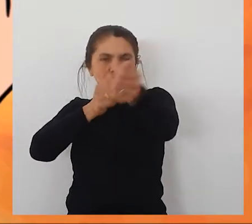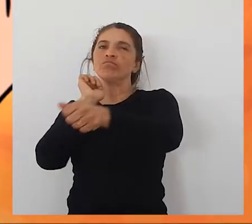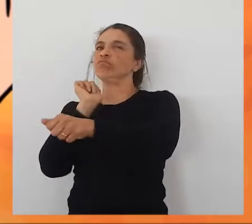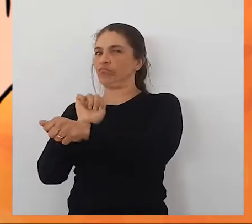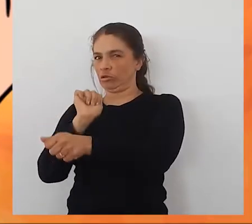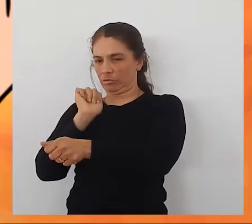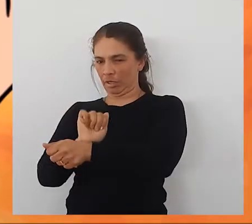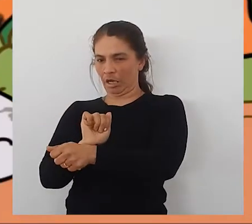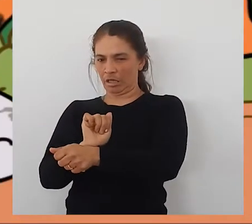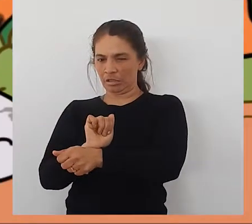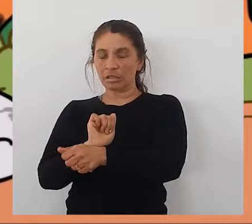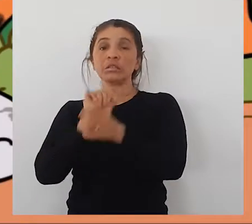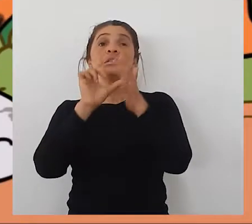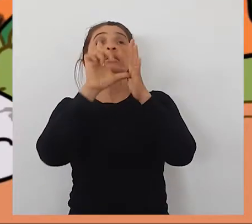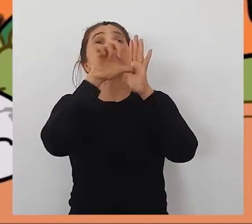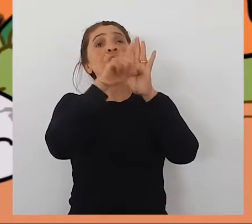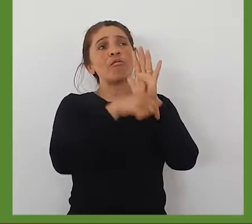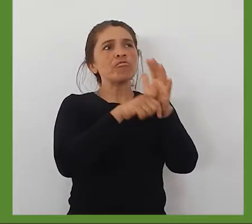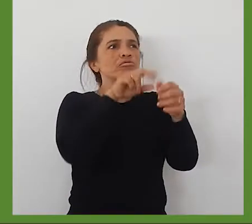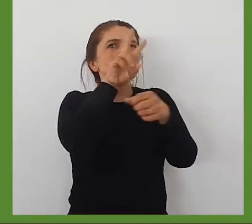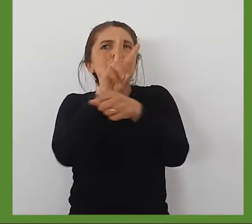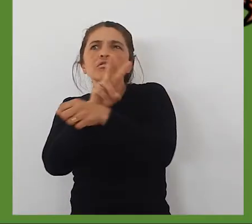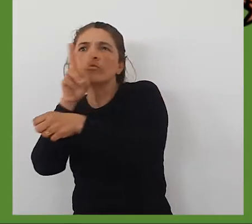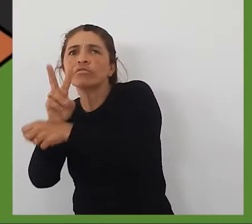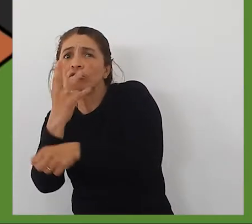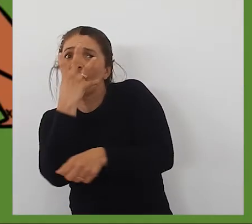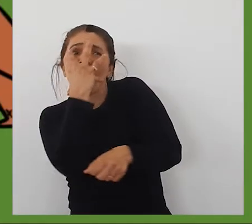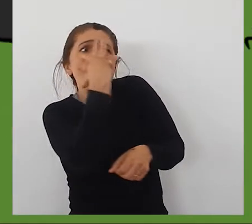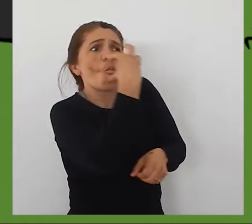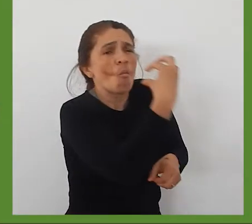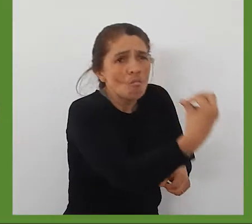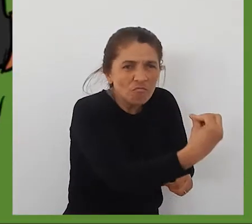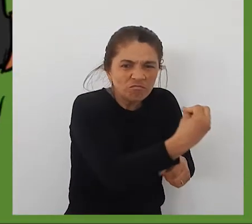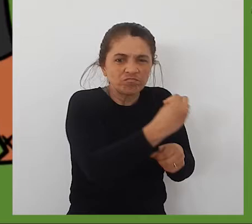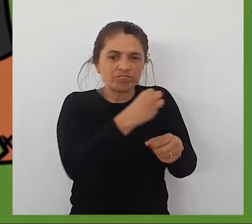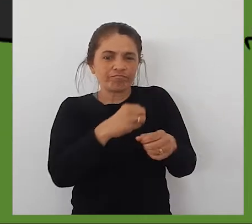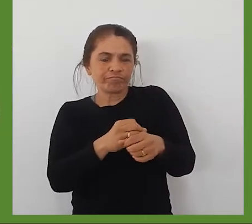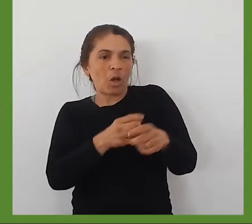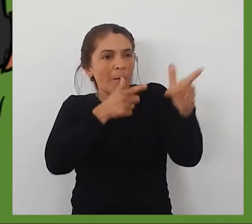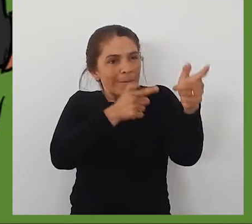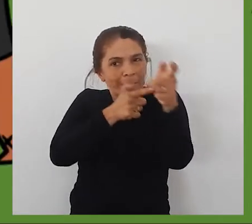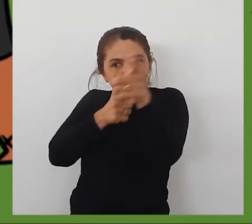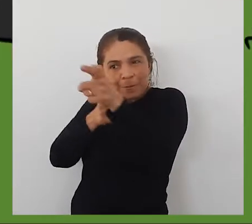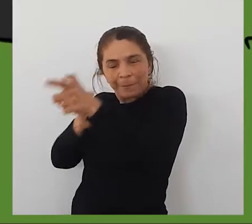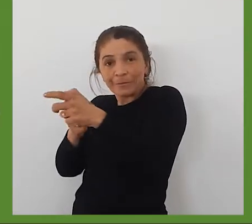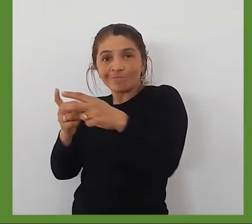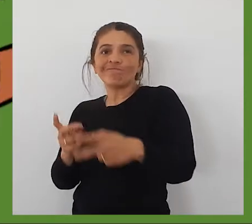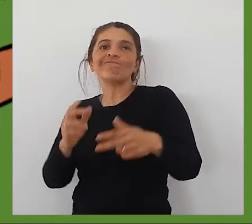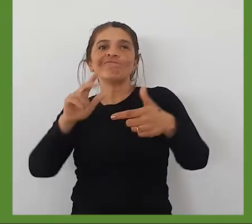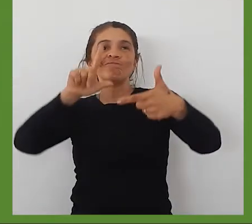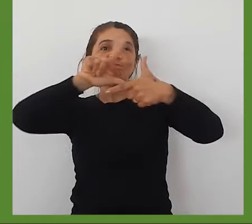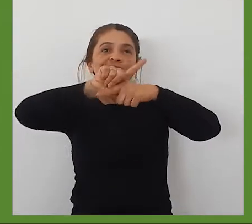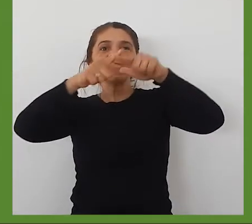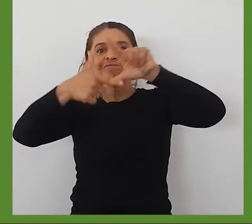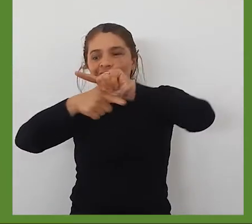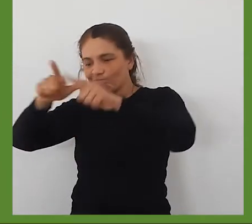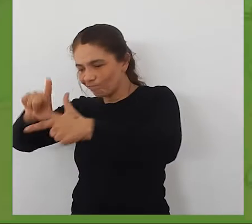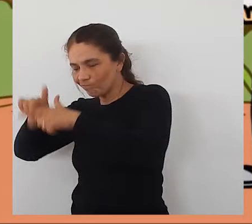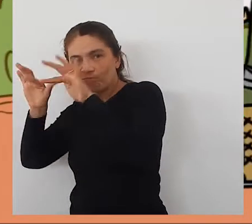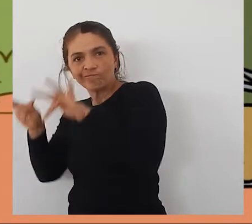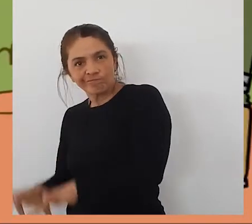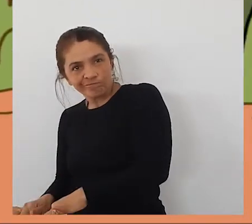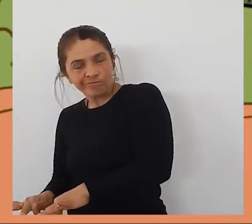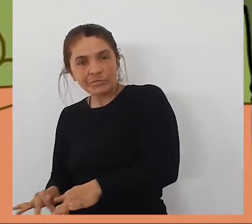Me aguarde. Eles passaram a perseguir os lobos-guará, que já estavam inclusive em risco de extinção.